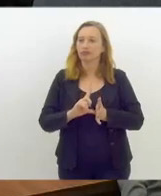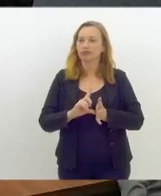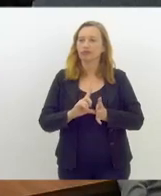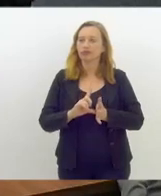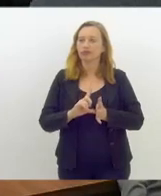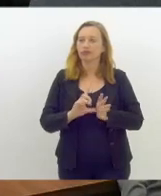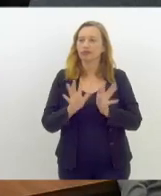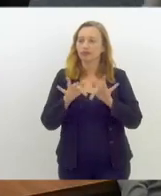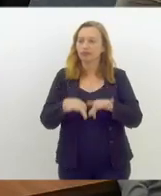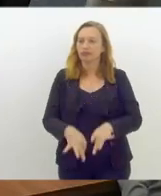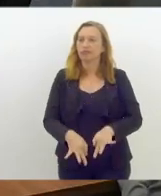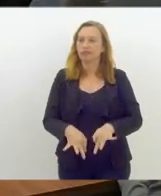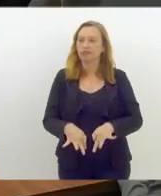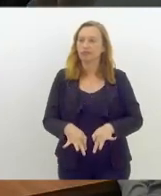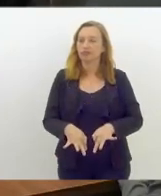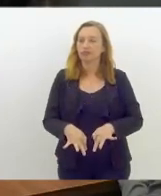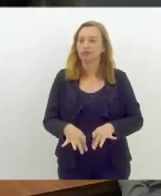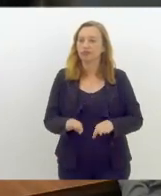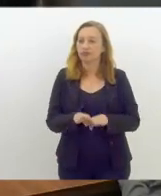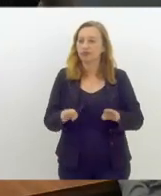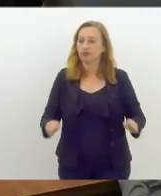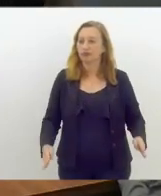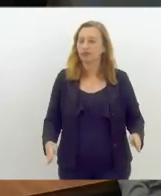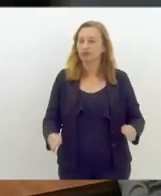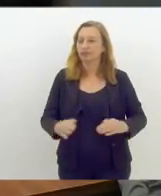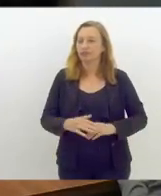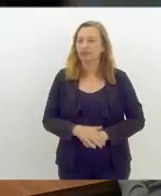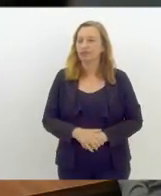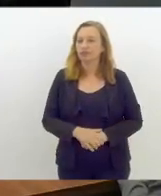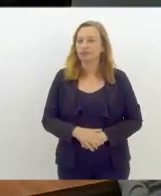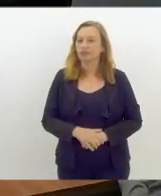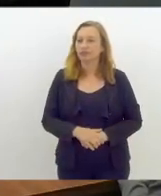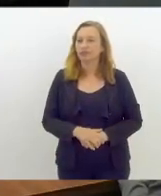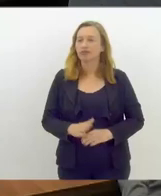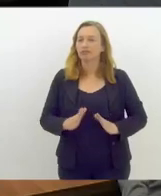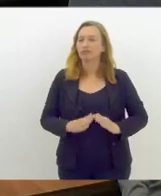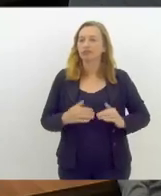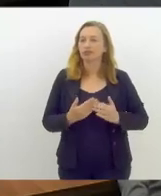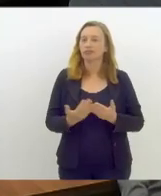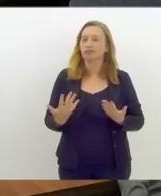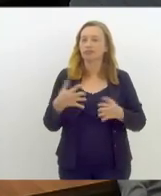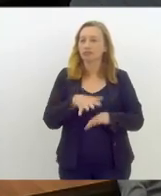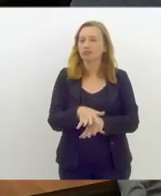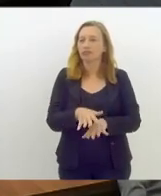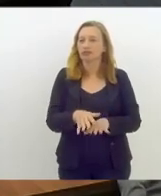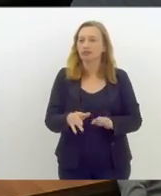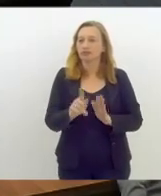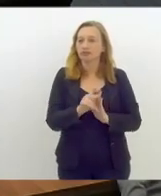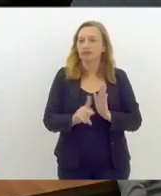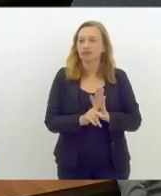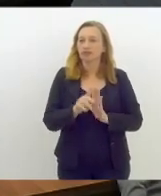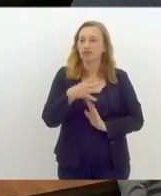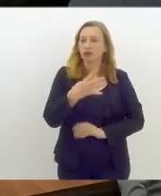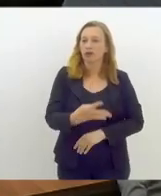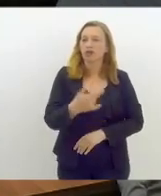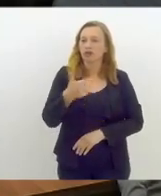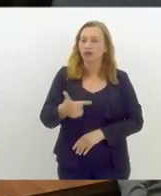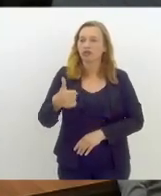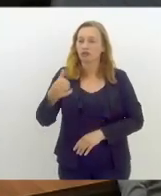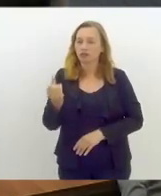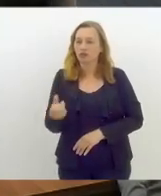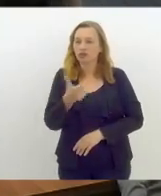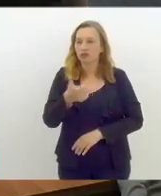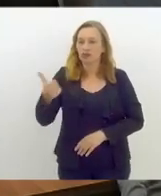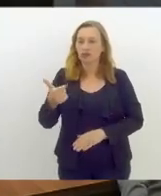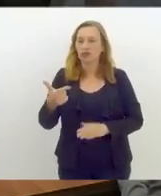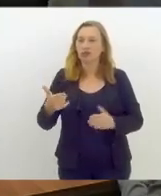de encerrar a ordem do dia, a sobremesa e requerimento de, que requer a inclusão do projeto de resolução 1426 de 22, deputado Sérgio Laubach. Senhores